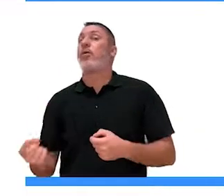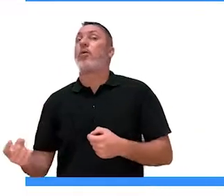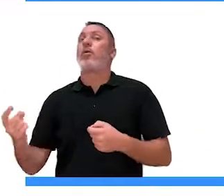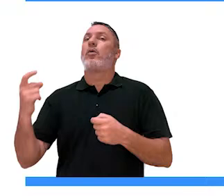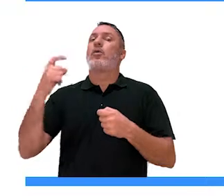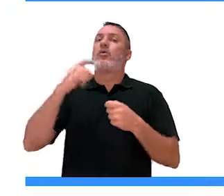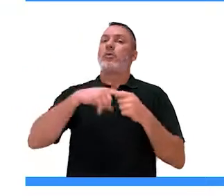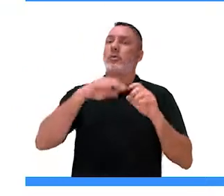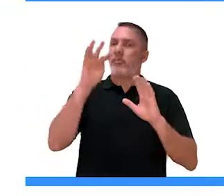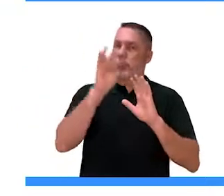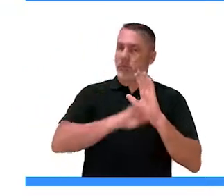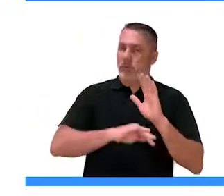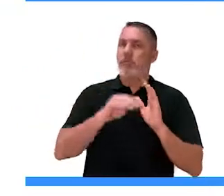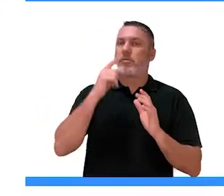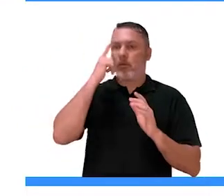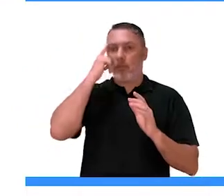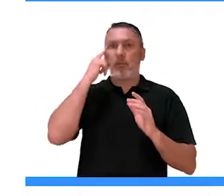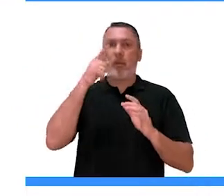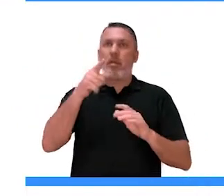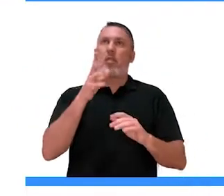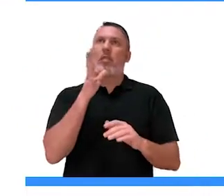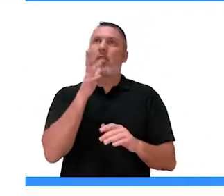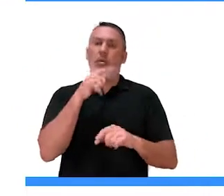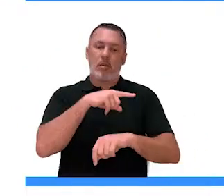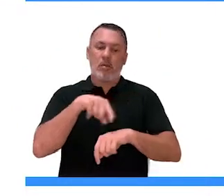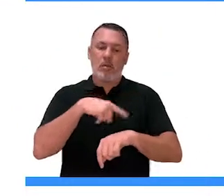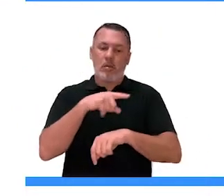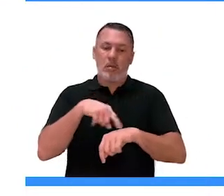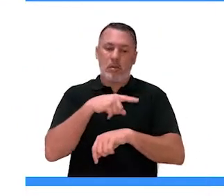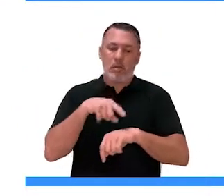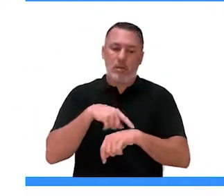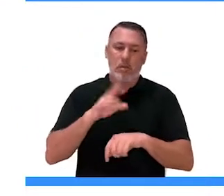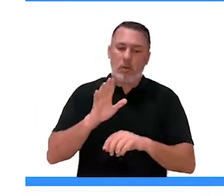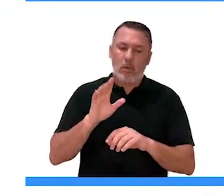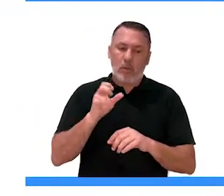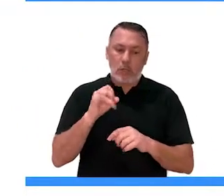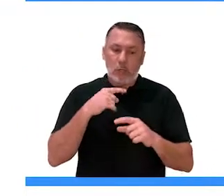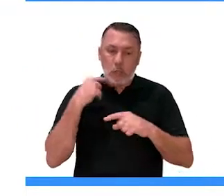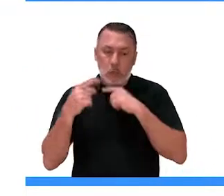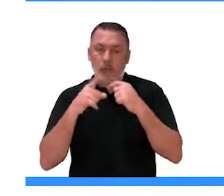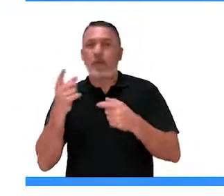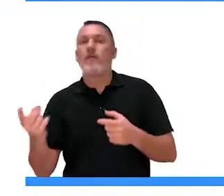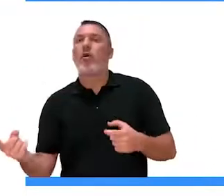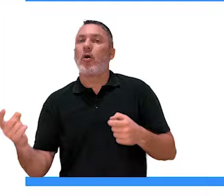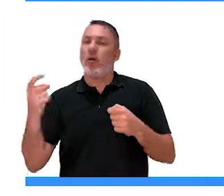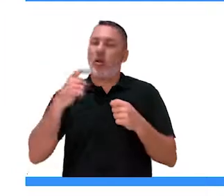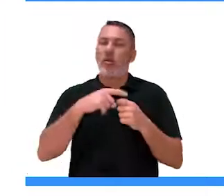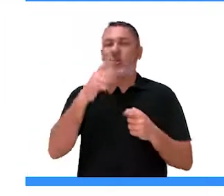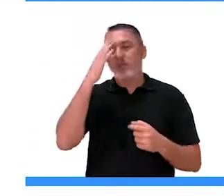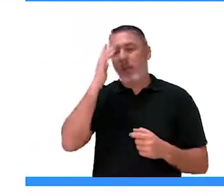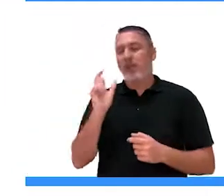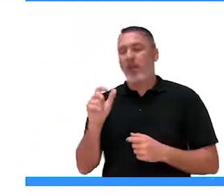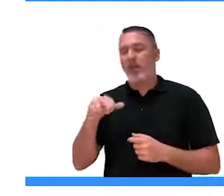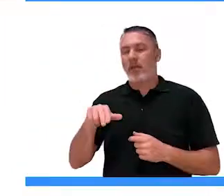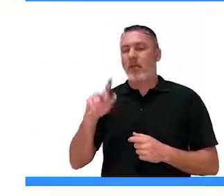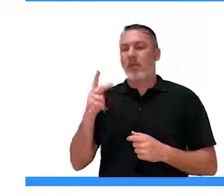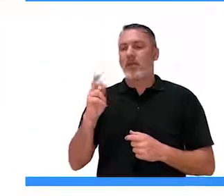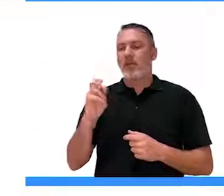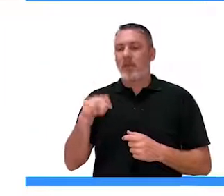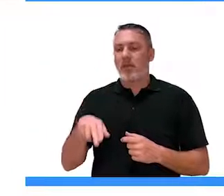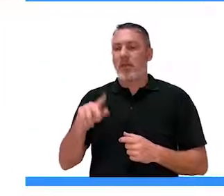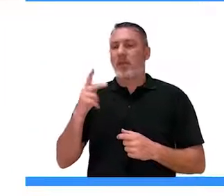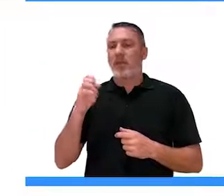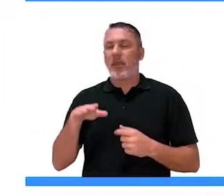Faz uma retomada no texto, claro, você não vai ficar aí muitos minutos, mas uns 2 minutinhos, né? Dá uma volta, aí tem nhen.